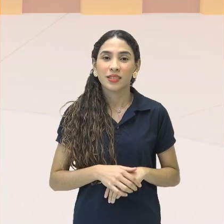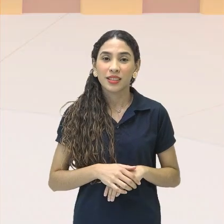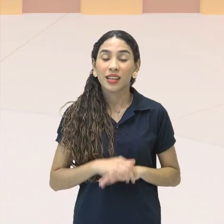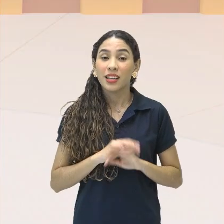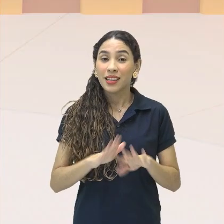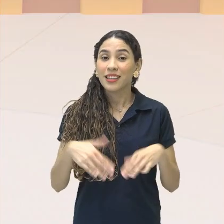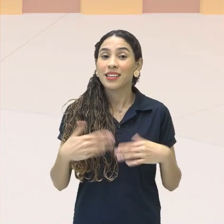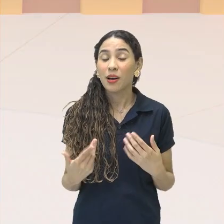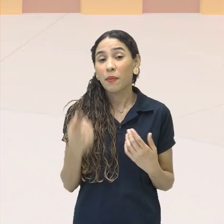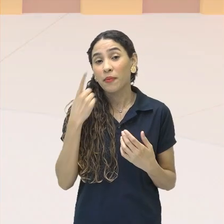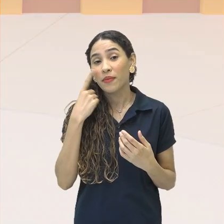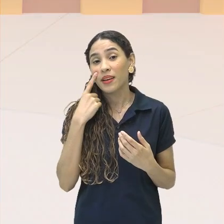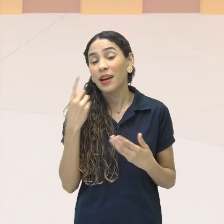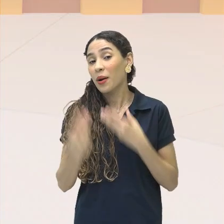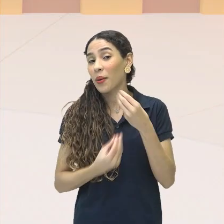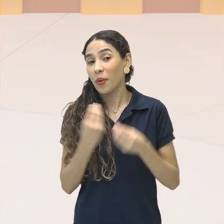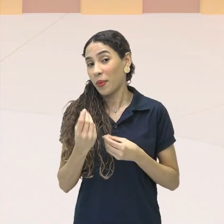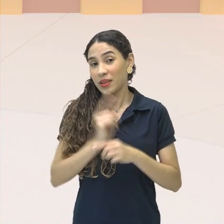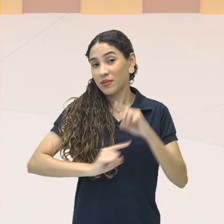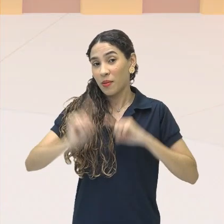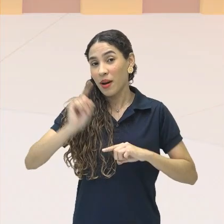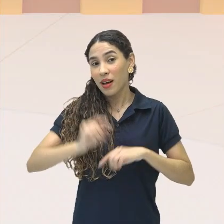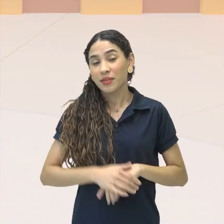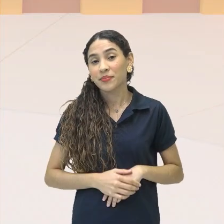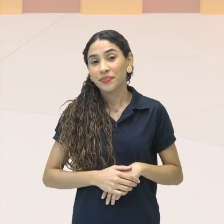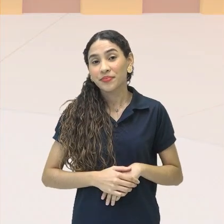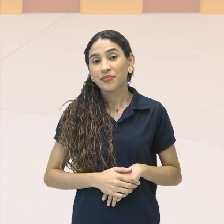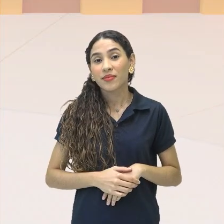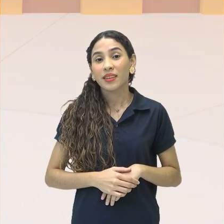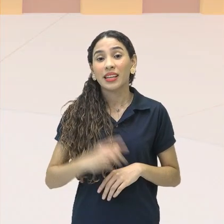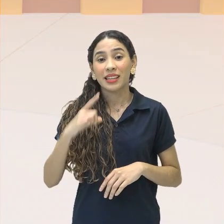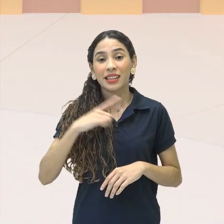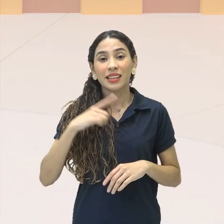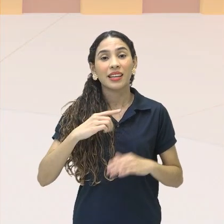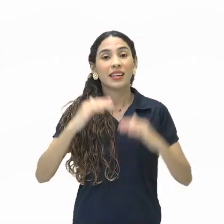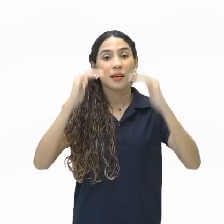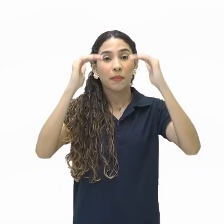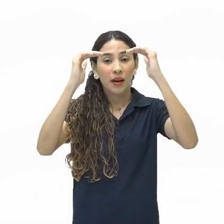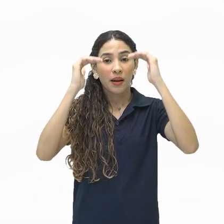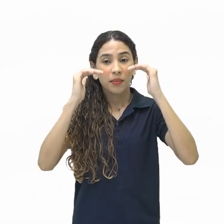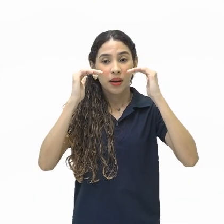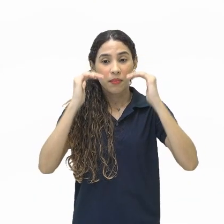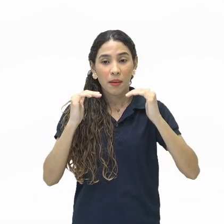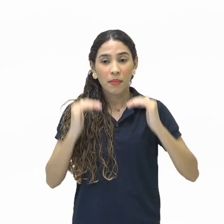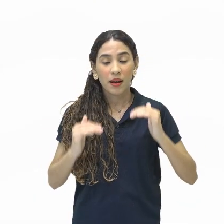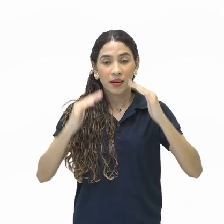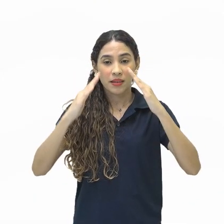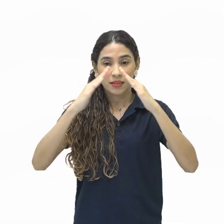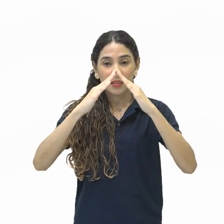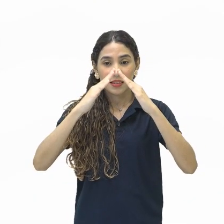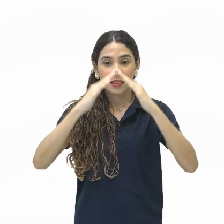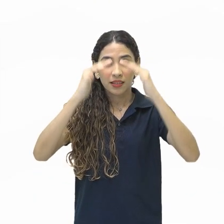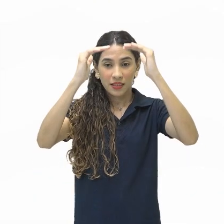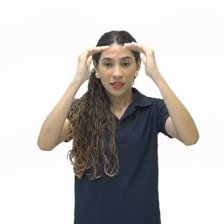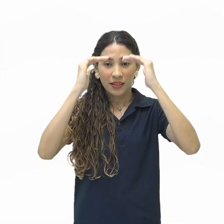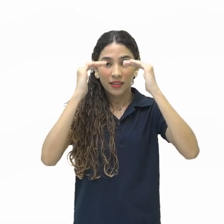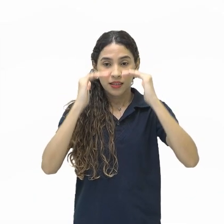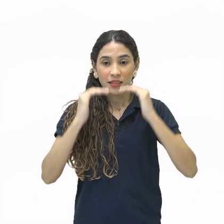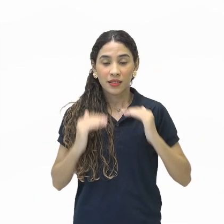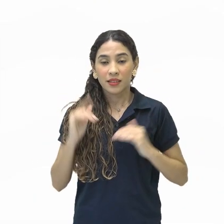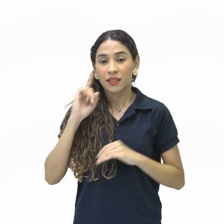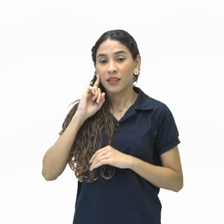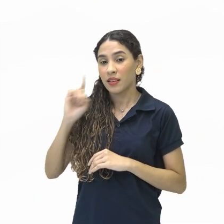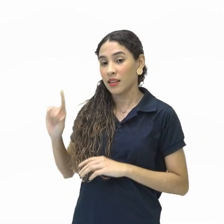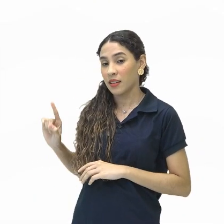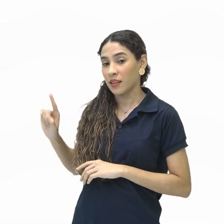E aí tem que ver como é que vai ser transformado. E aí nós vamos ter a pirâmide, né? Que vai mostrar para nós aqui essa distribuição de renda, como é que